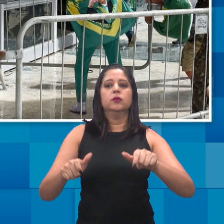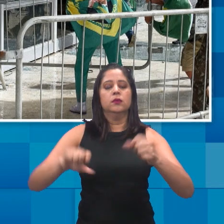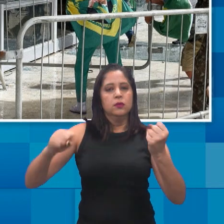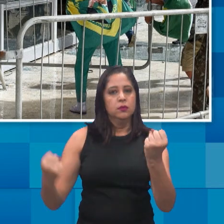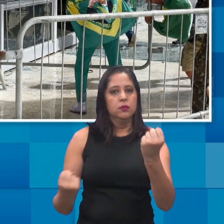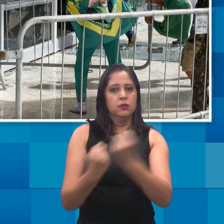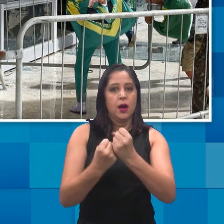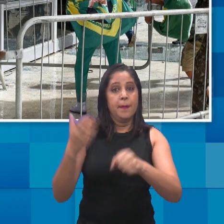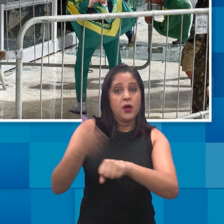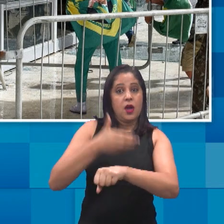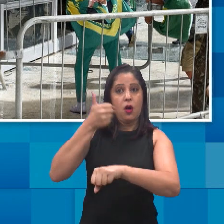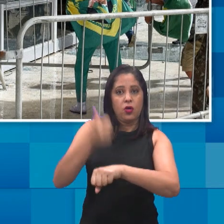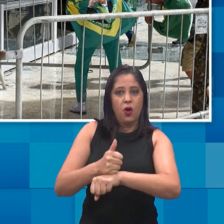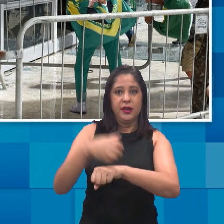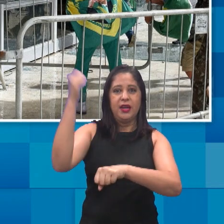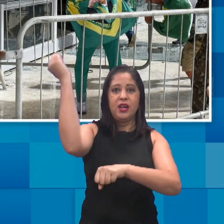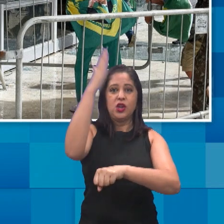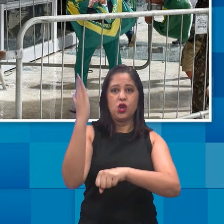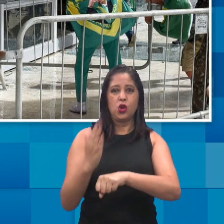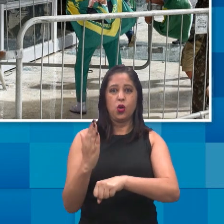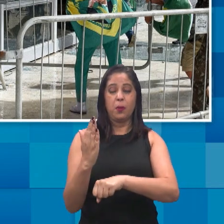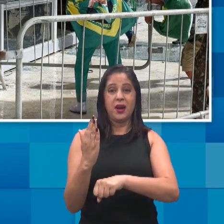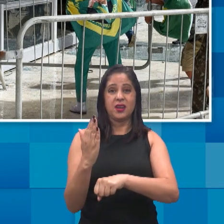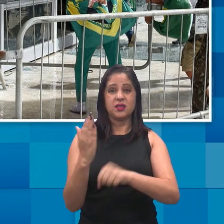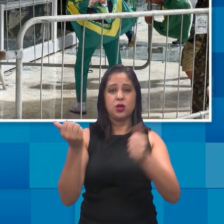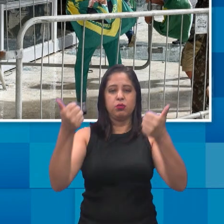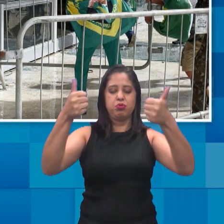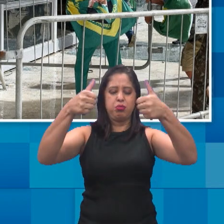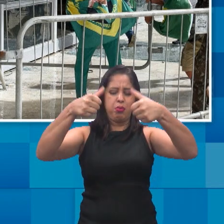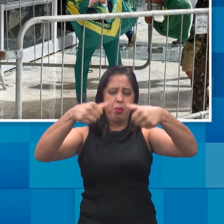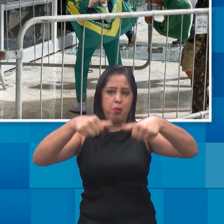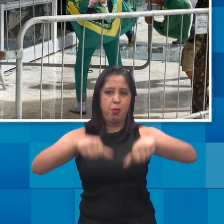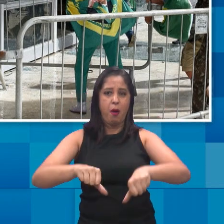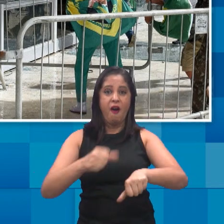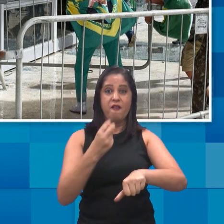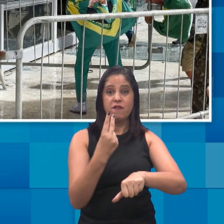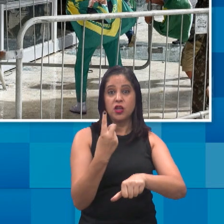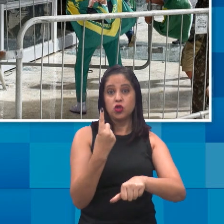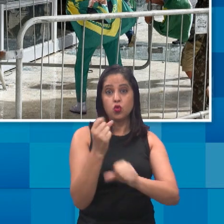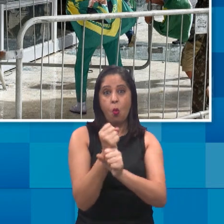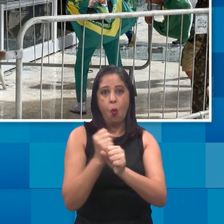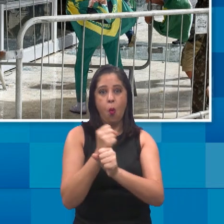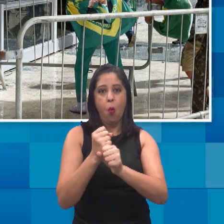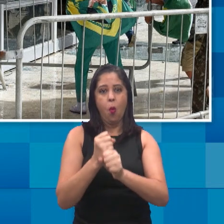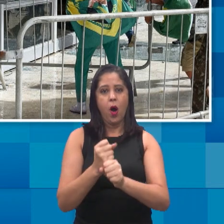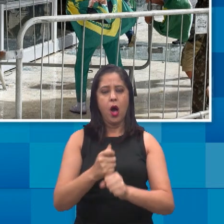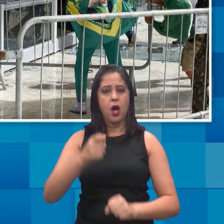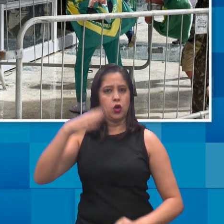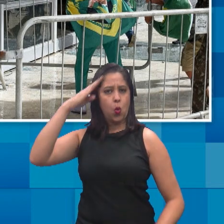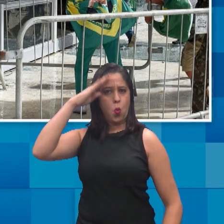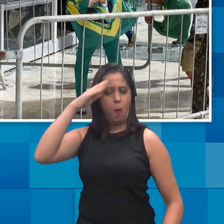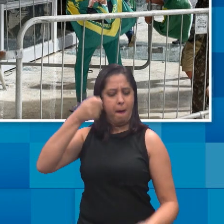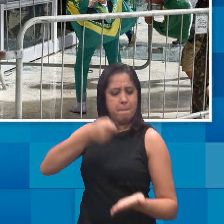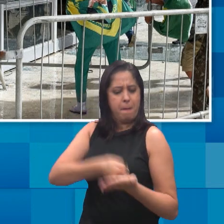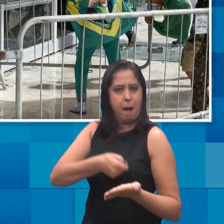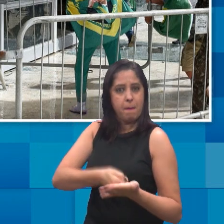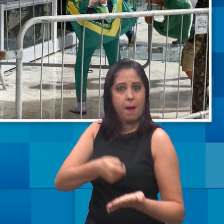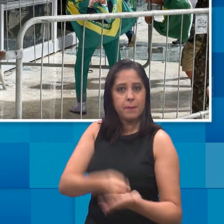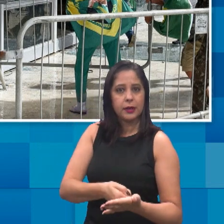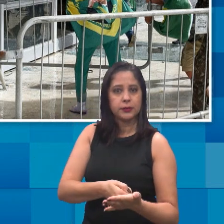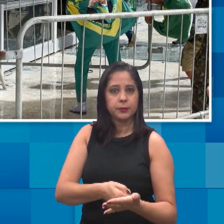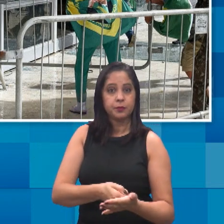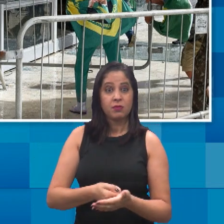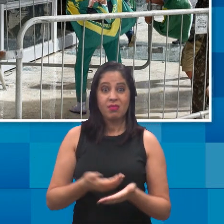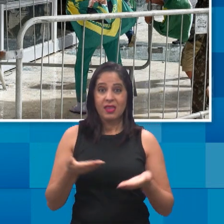mergulhou o país em 21 anos de ditadura. Eles continuam procurando